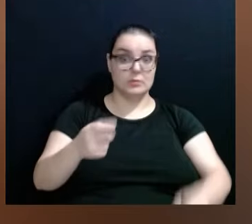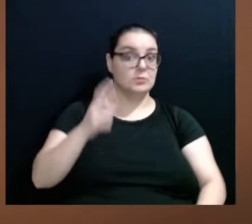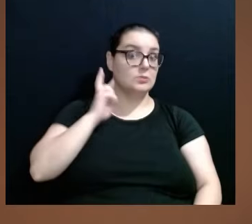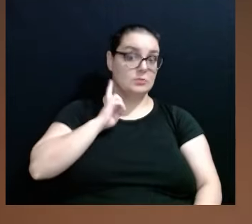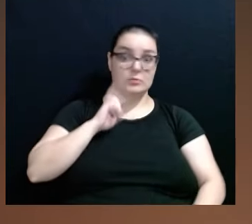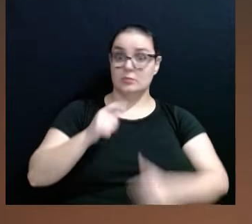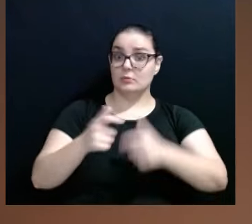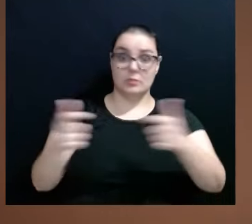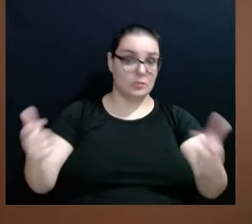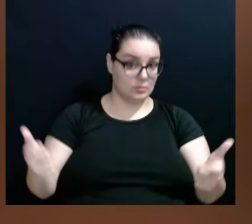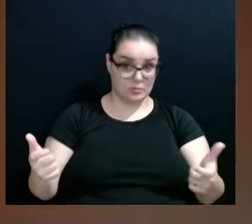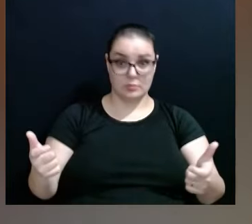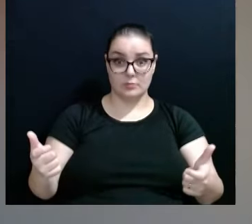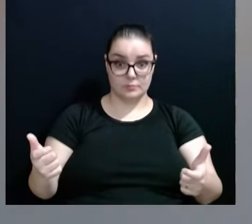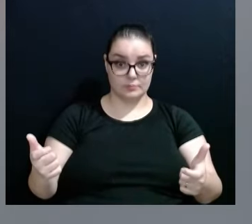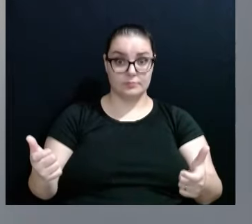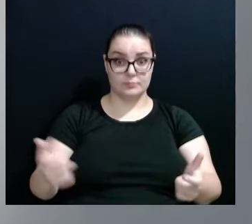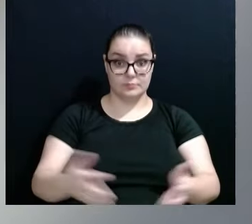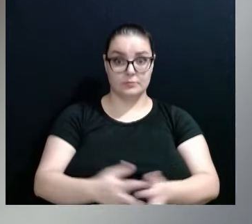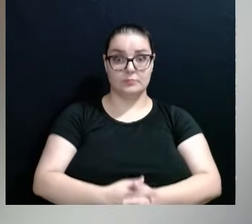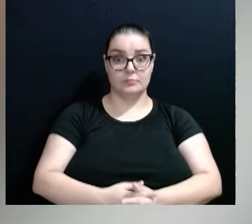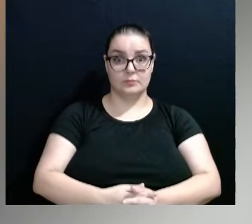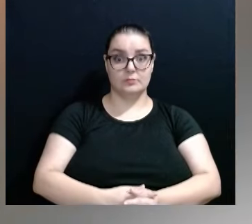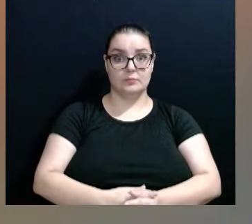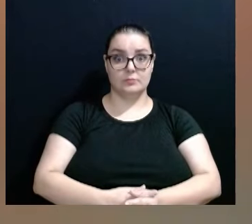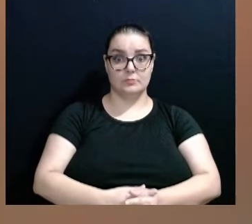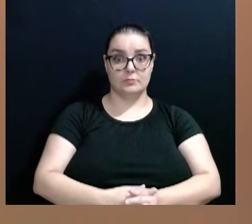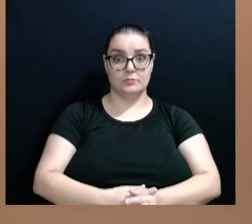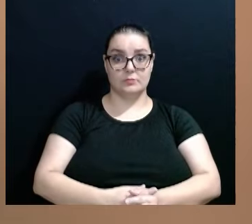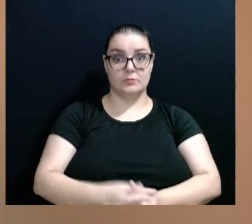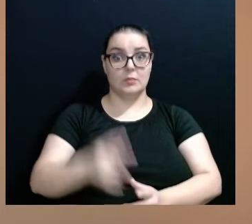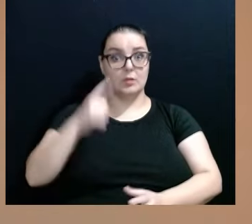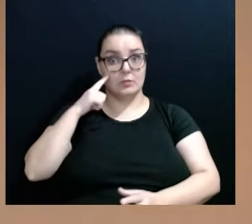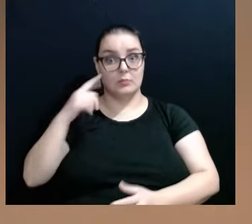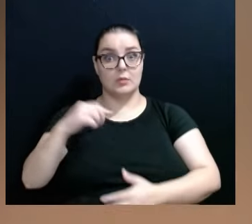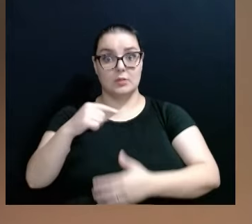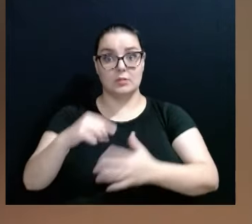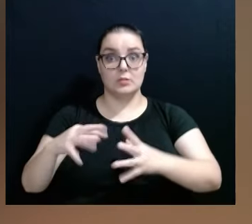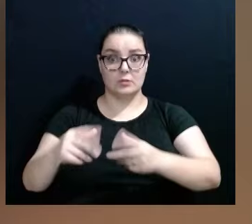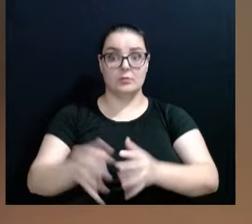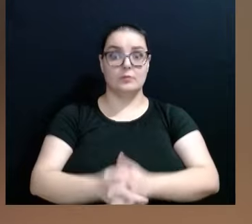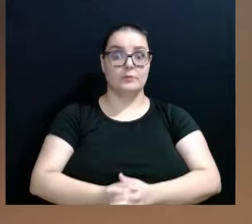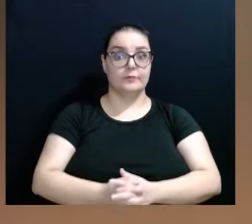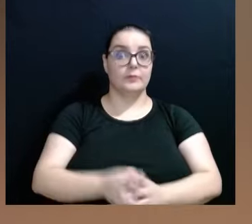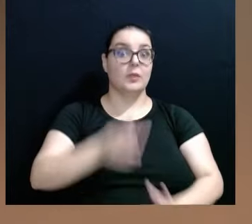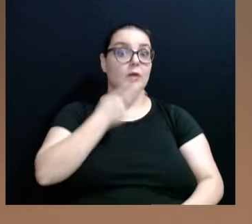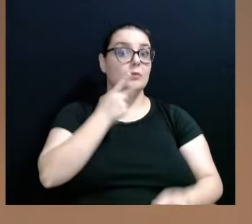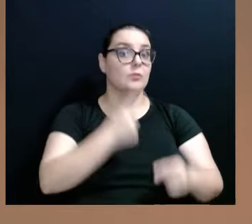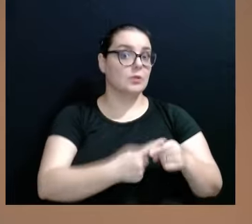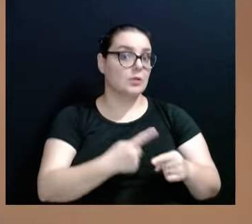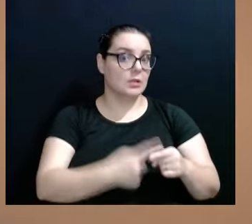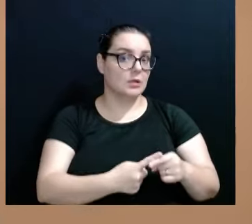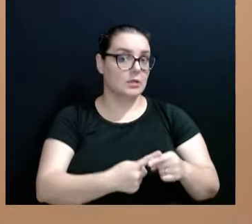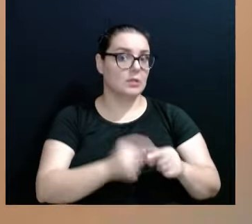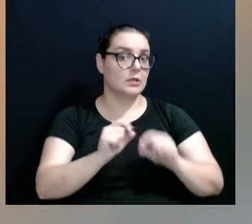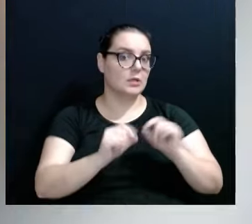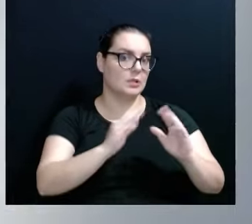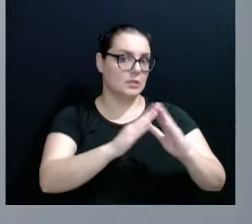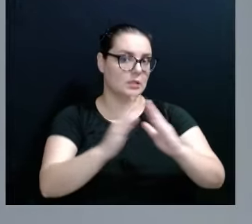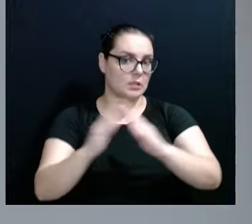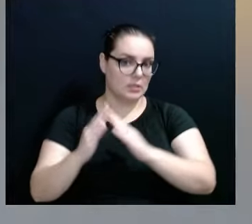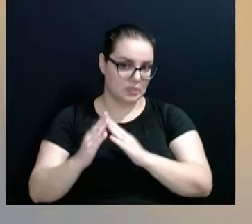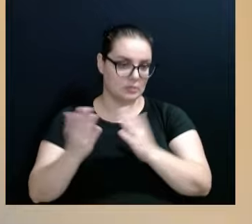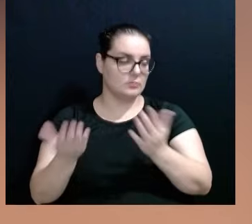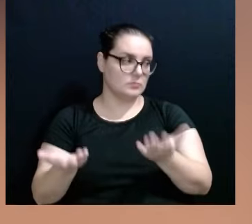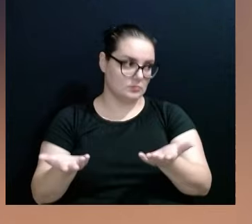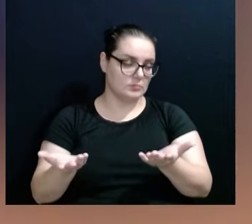quanto a quantidade de pessoas que serão atingidas por isso, né? Digo Então isso pense por quê, você em professor? todos os... Eu digo isso por quê? Porque às